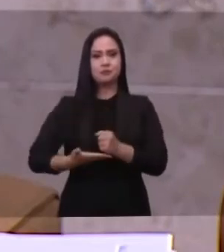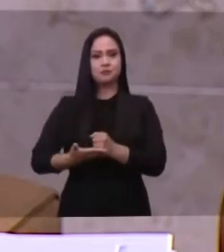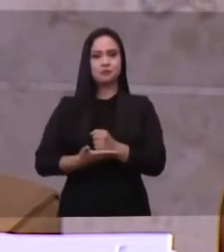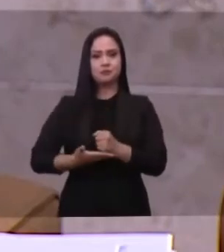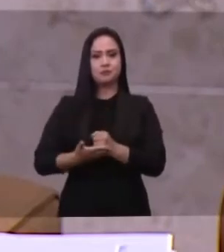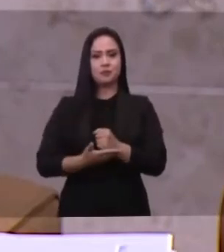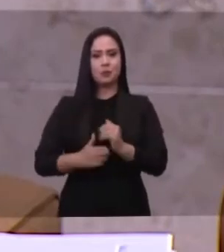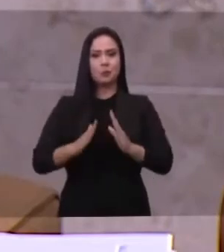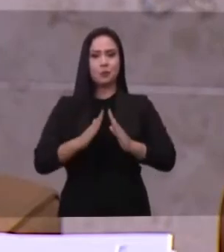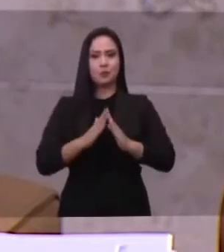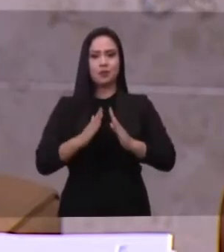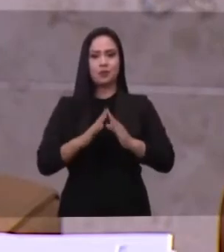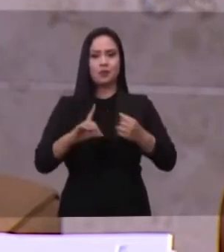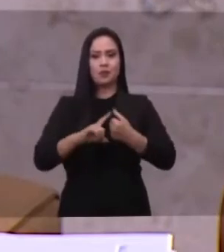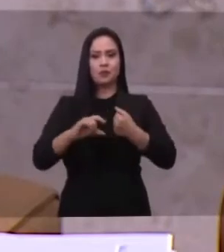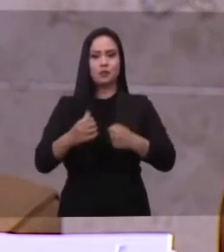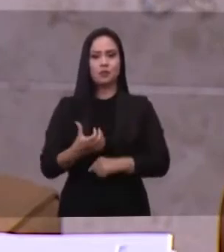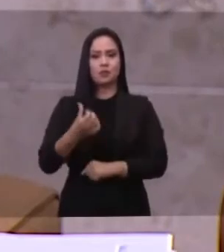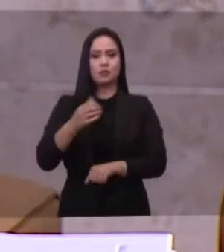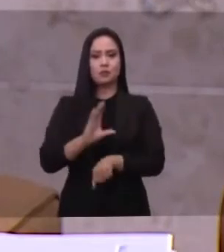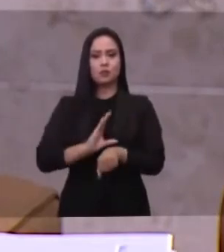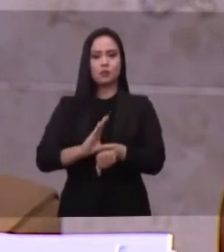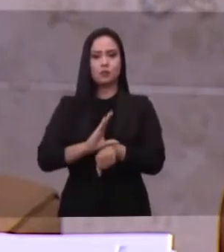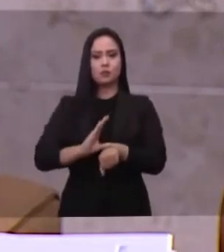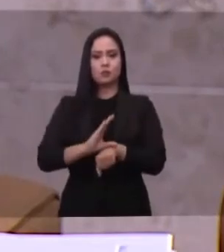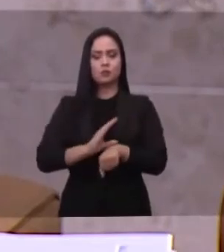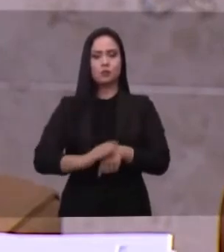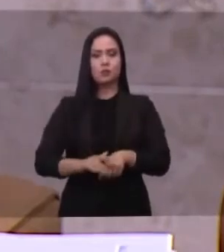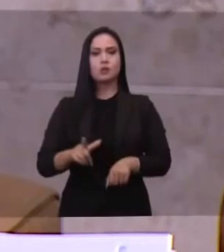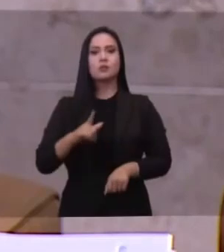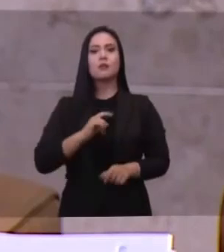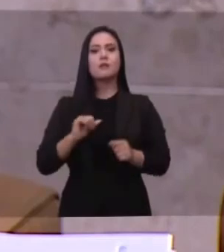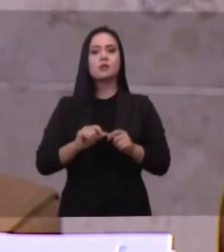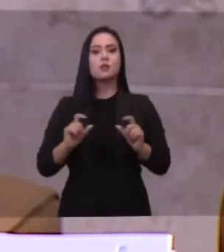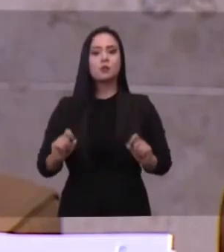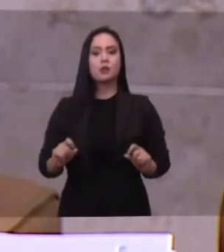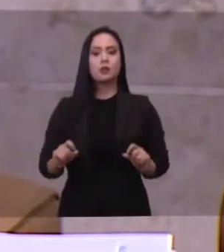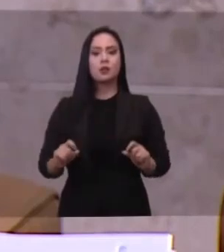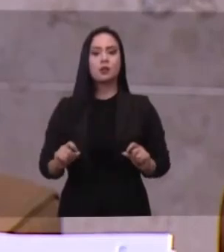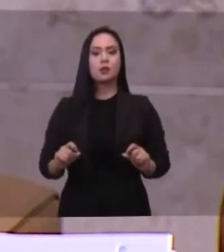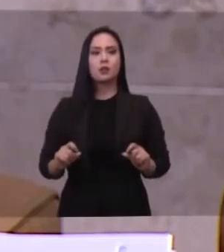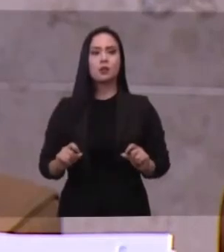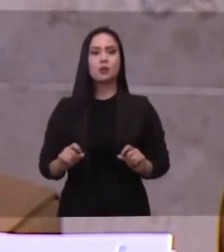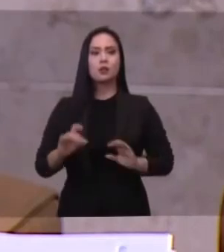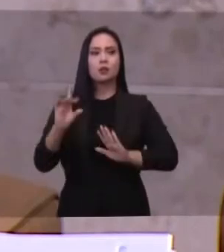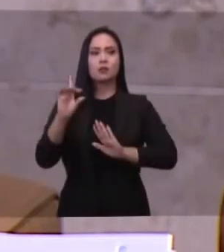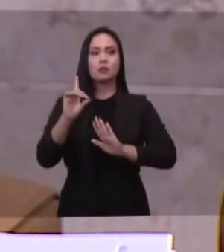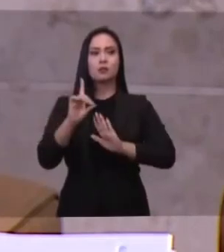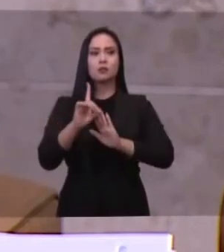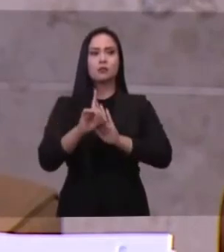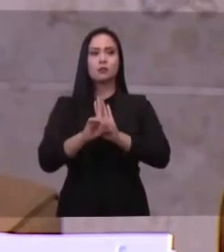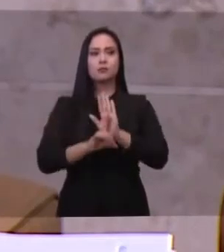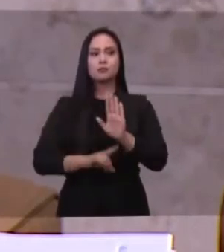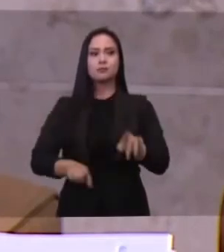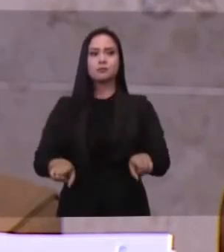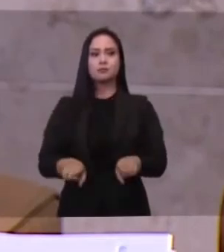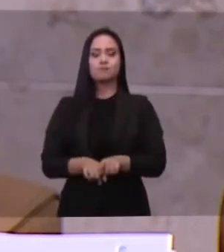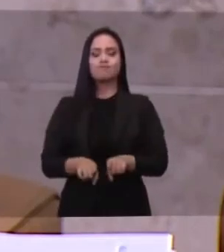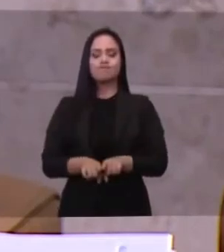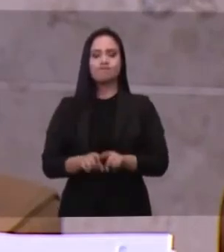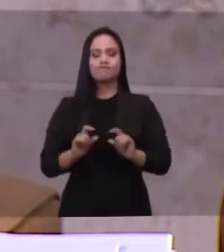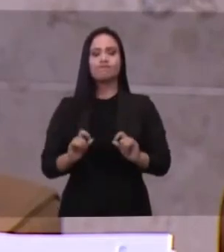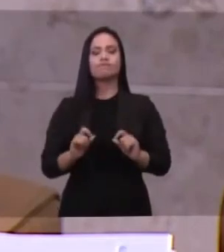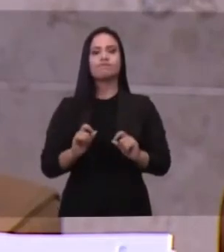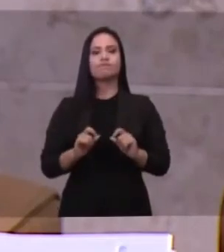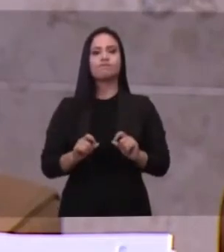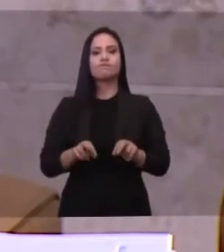à moradia, artigo 6º da Constituição, deve fazê-lo sem o sacrifício de direitos individuais fundamentais de